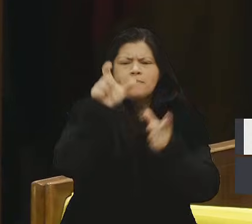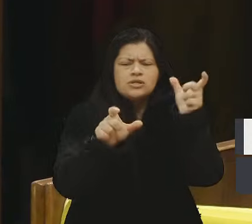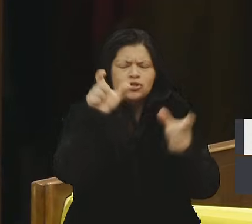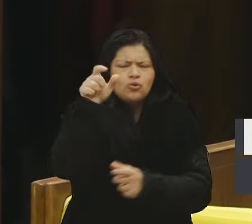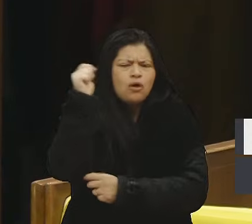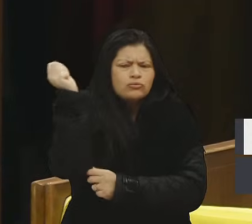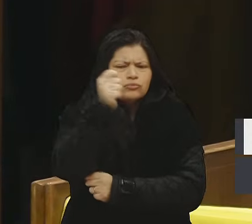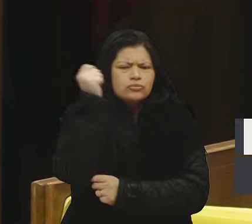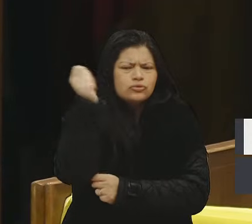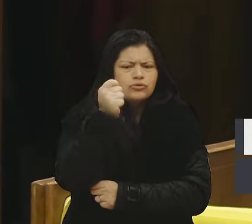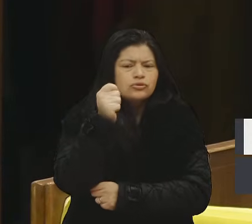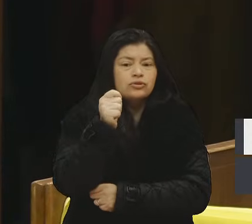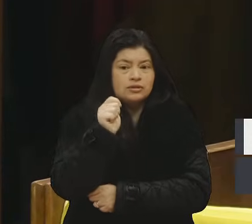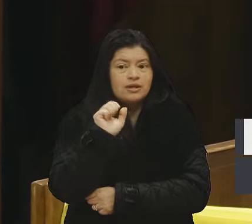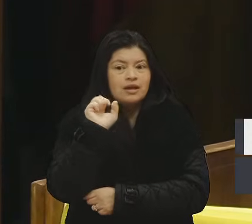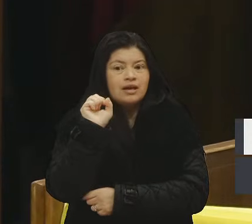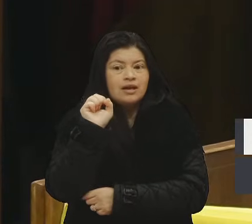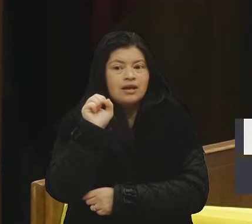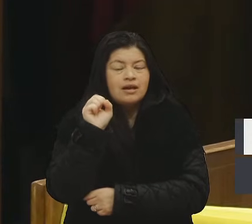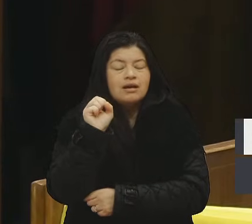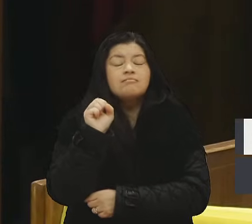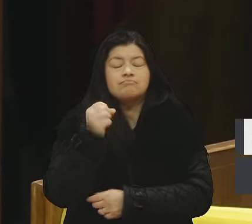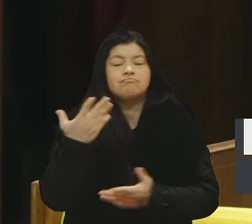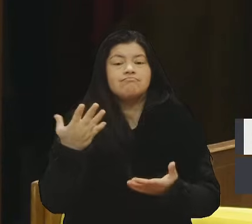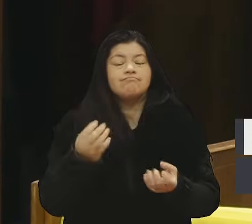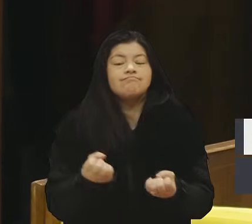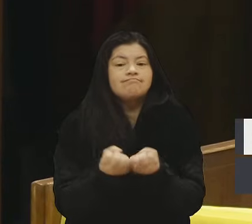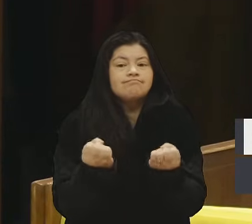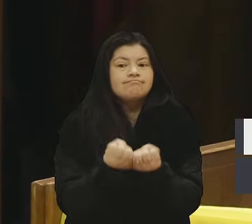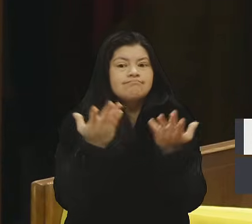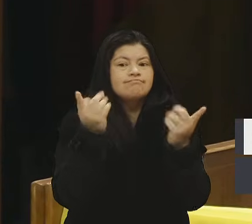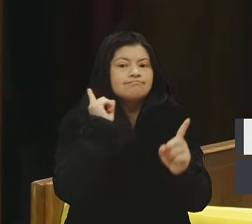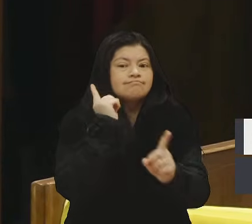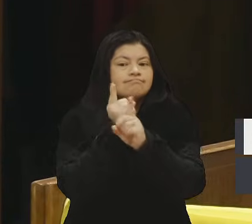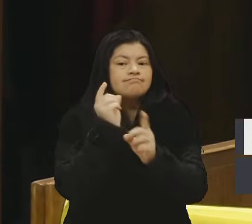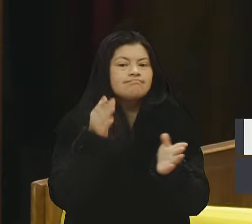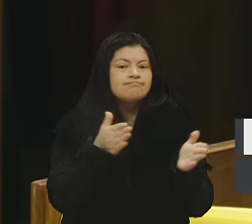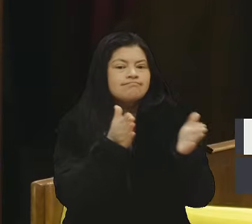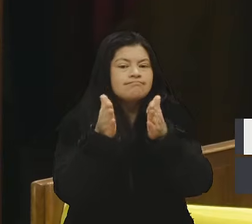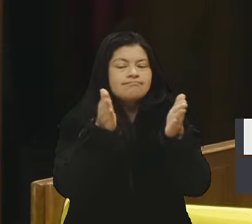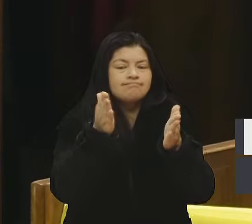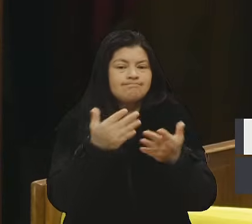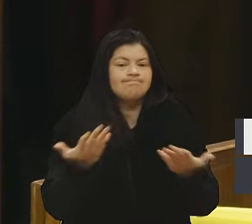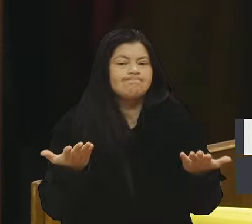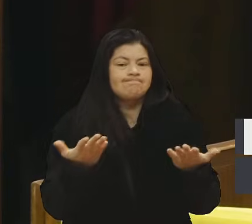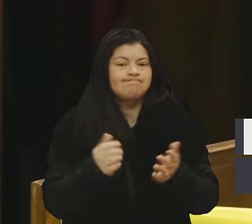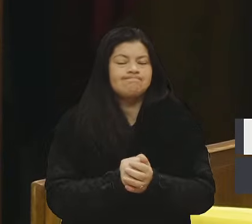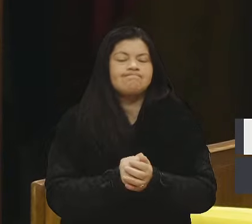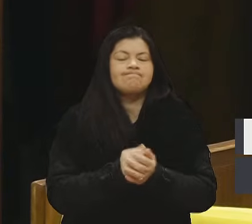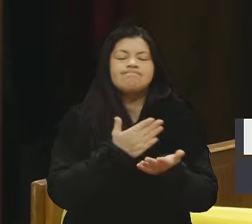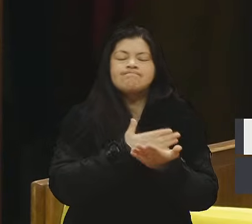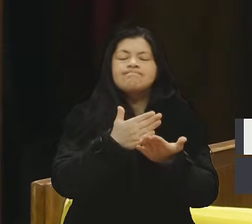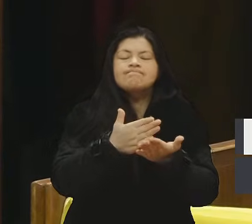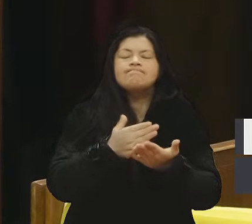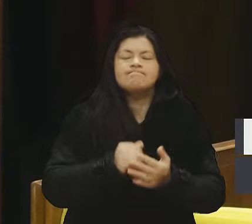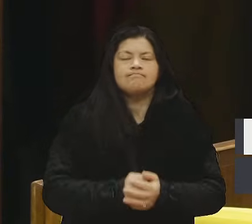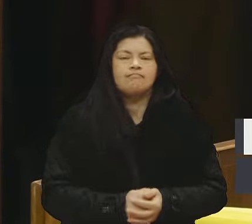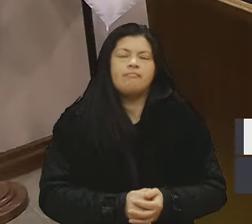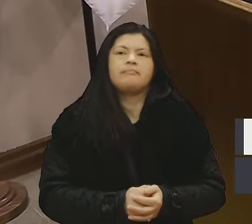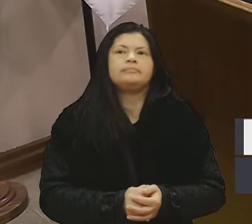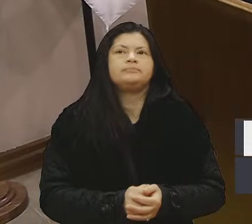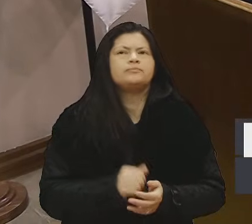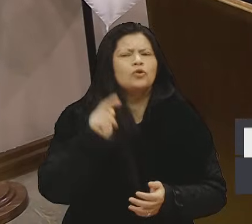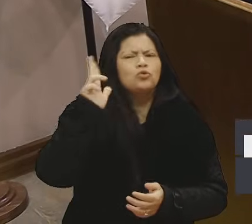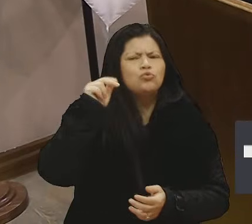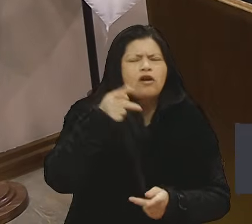isso, é real. E agora, vamos lá, dados impactantes. Inicialmente, como eu nunca